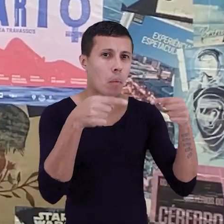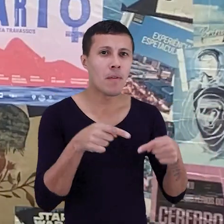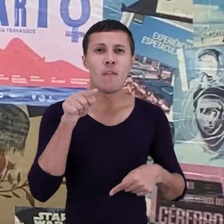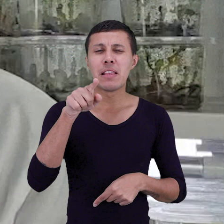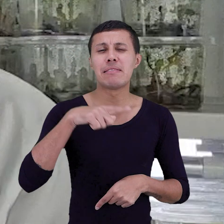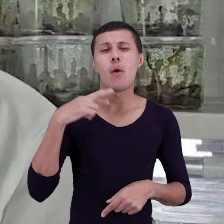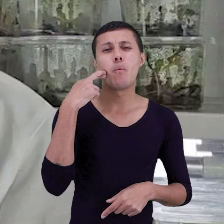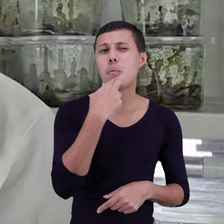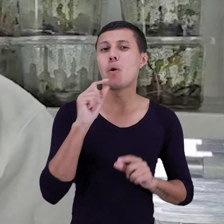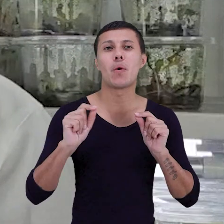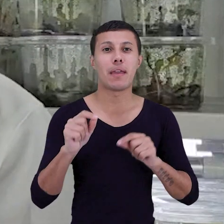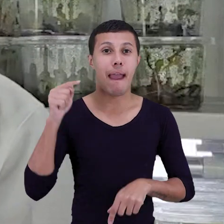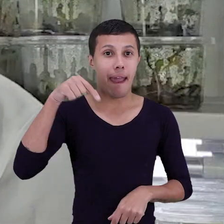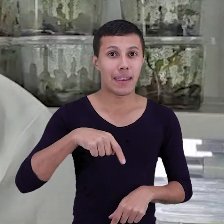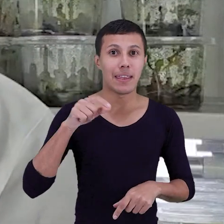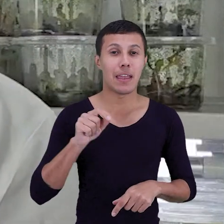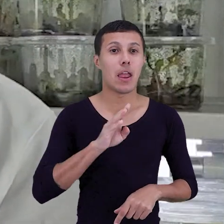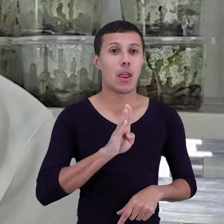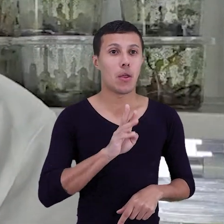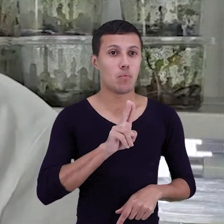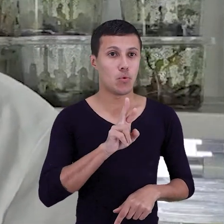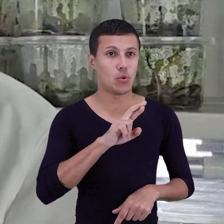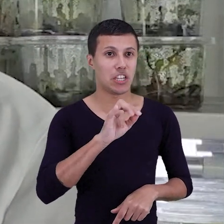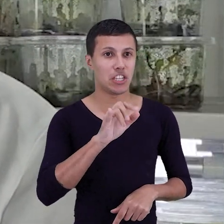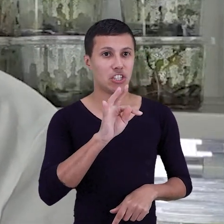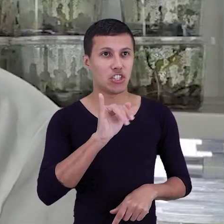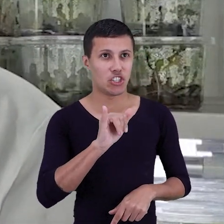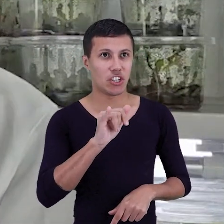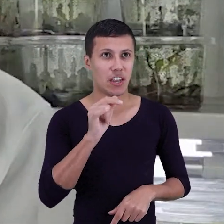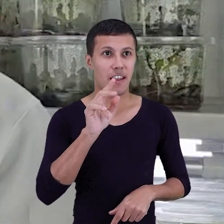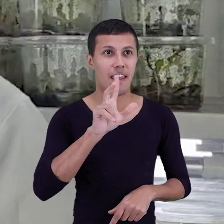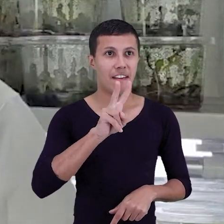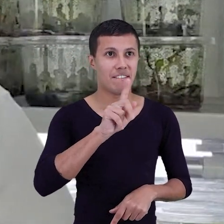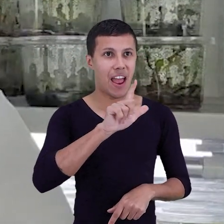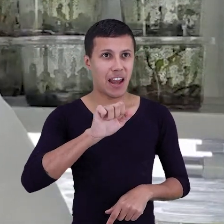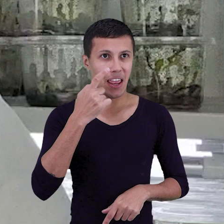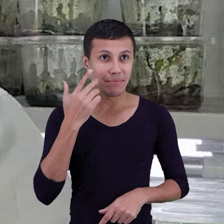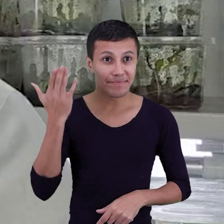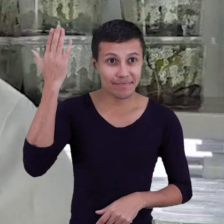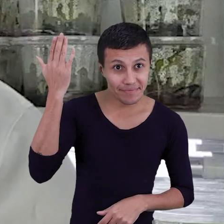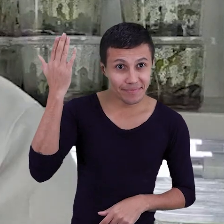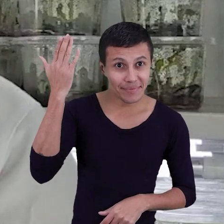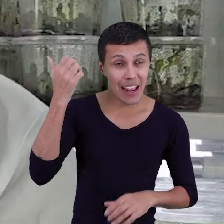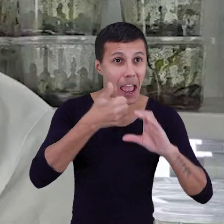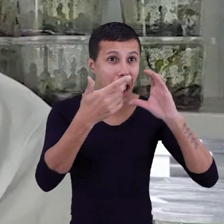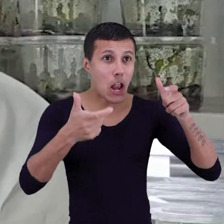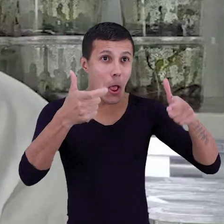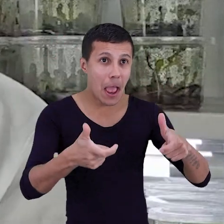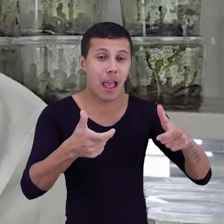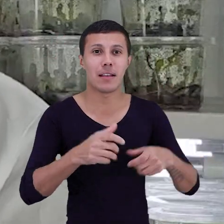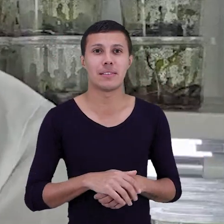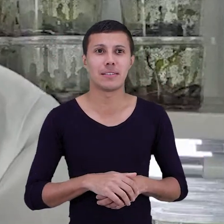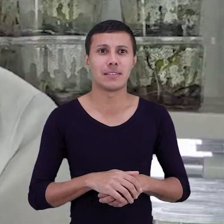aí em Roraima? A gente tem a Buriti Valley, né, que é uma espécie bem local, bem característica. A gente